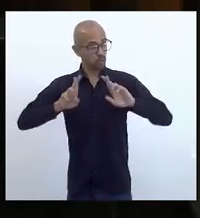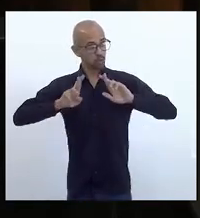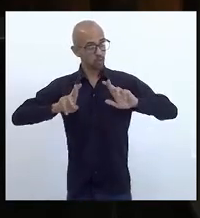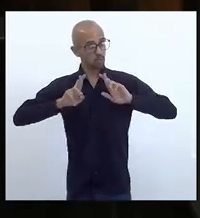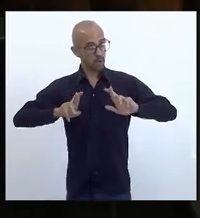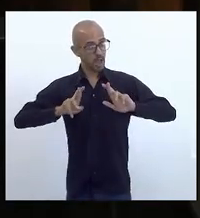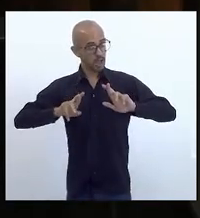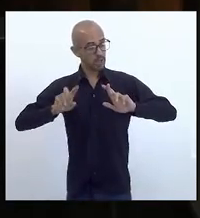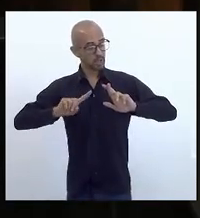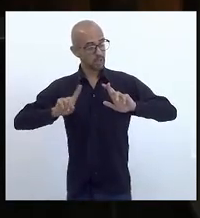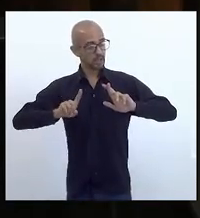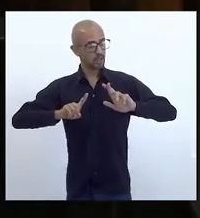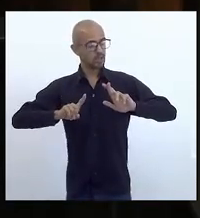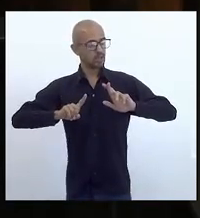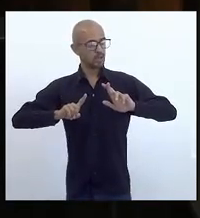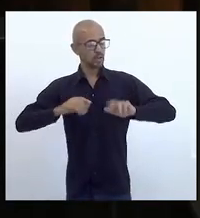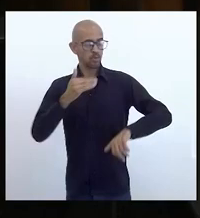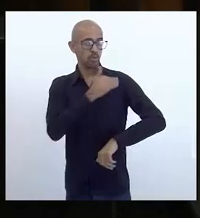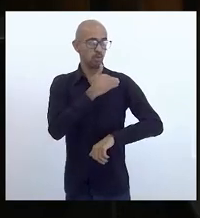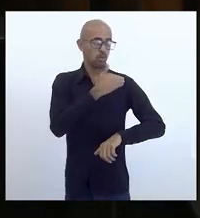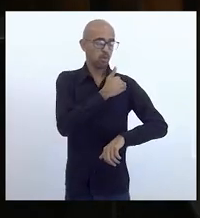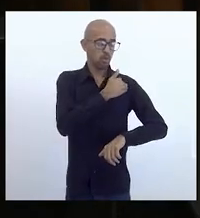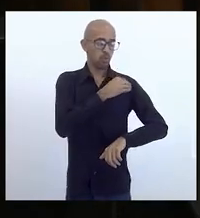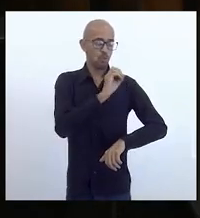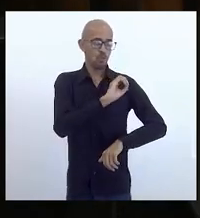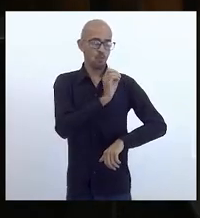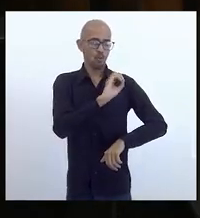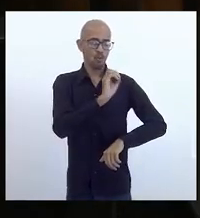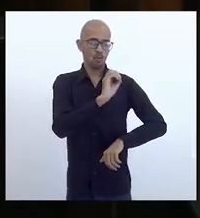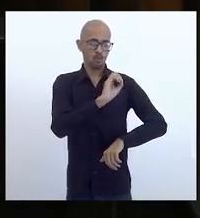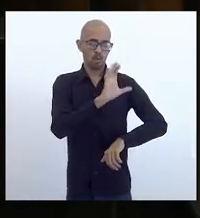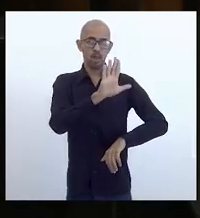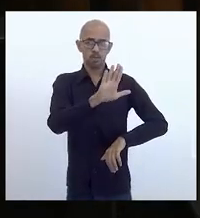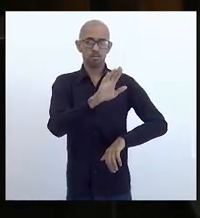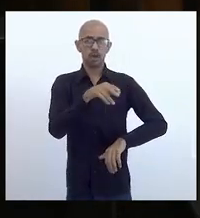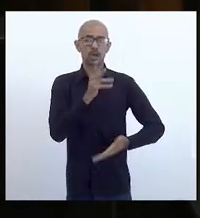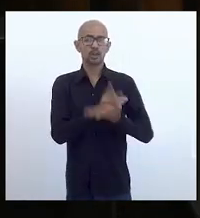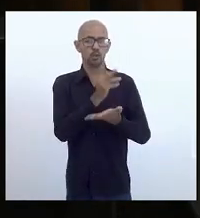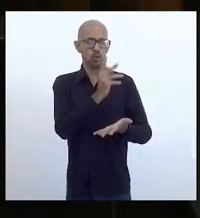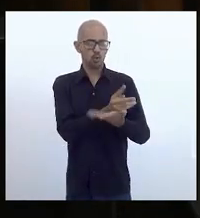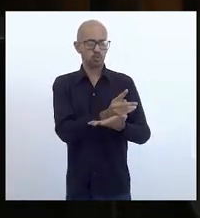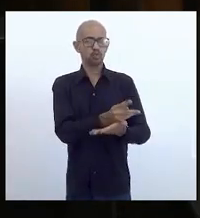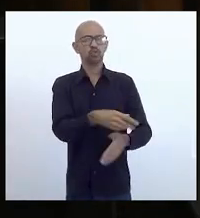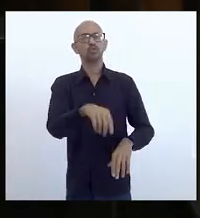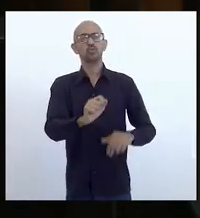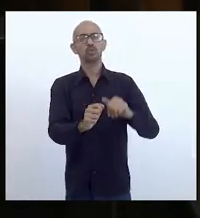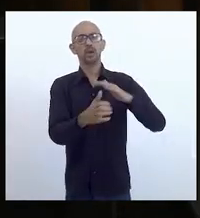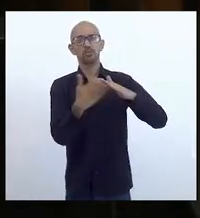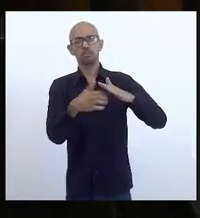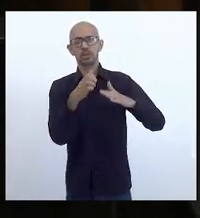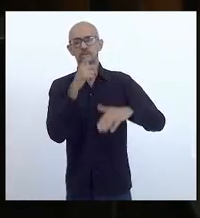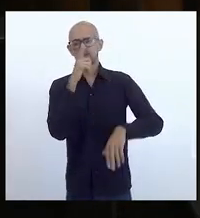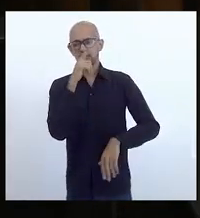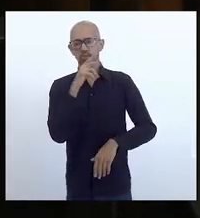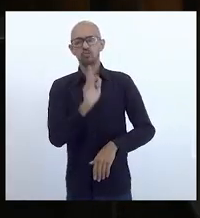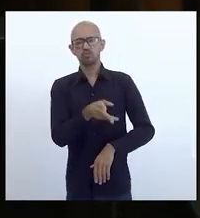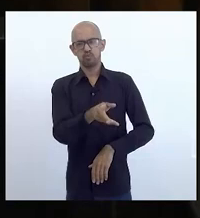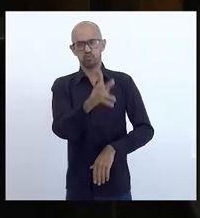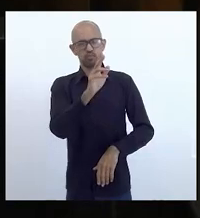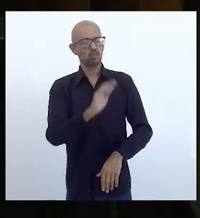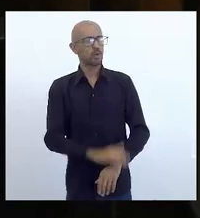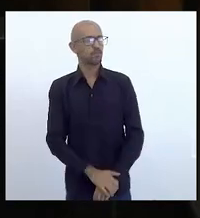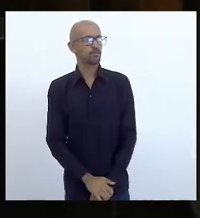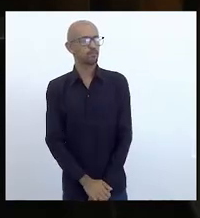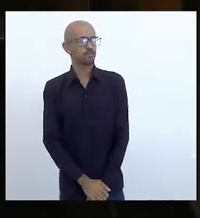acuda ninguém, para que a SEDAI possa ser a gestora também desse lote. Vamos